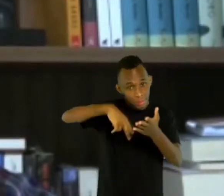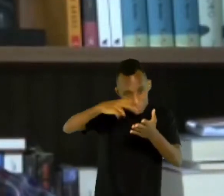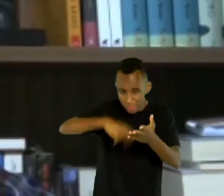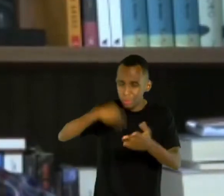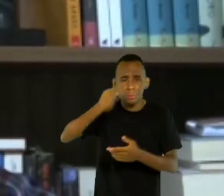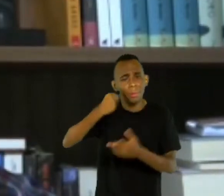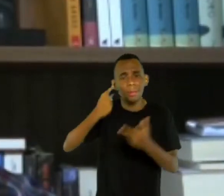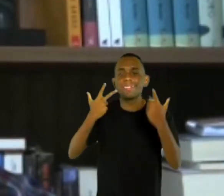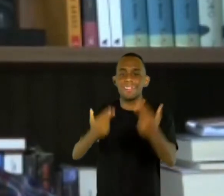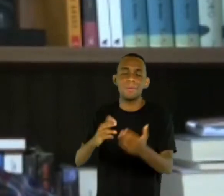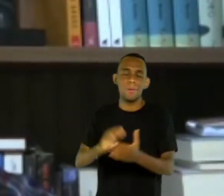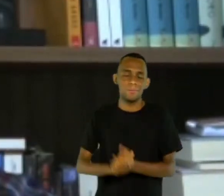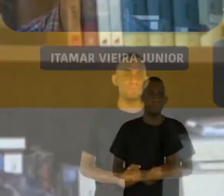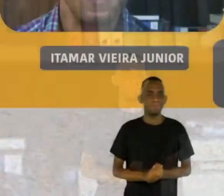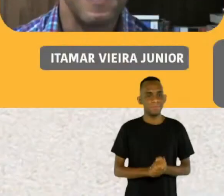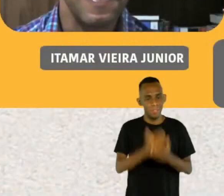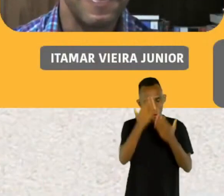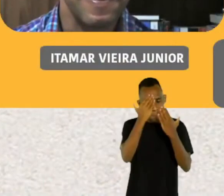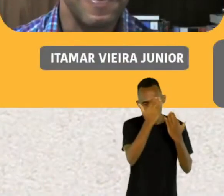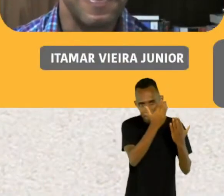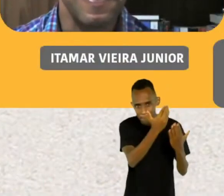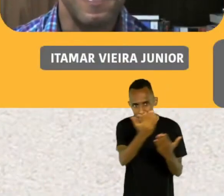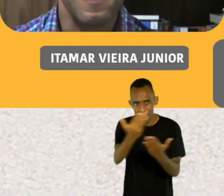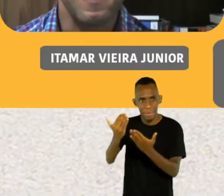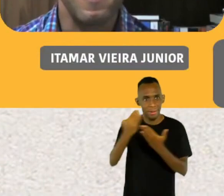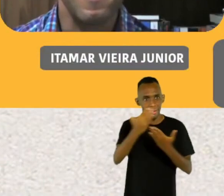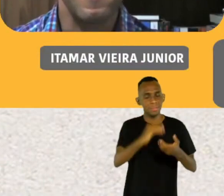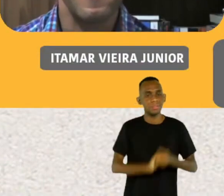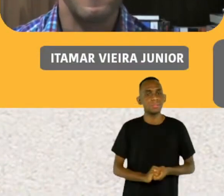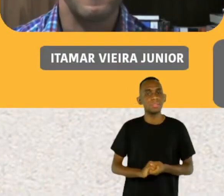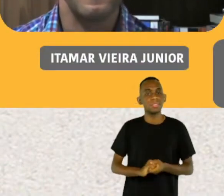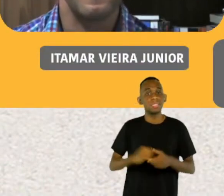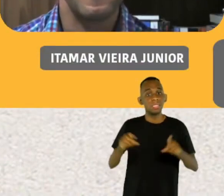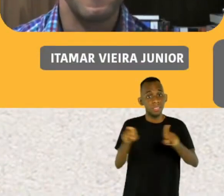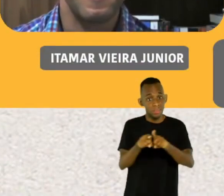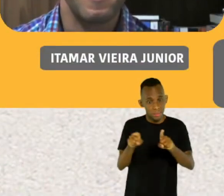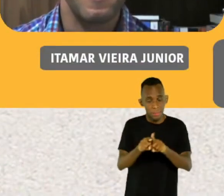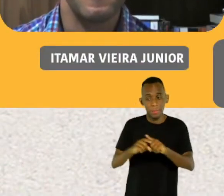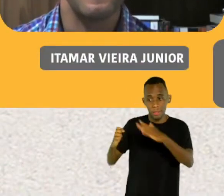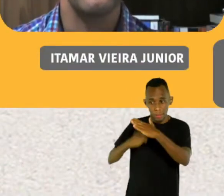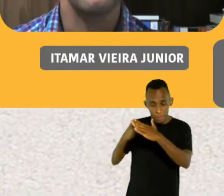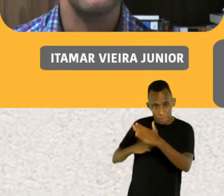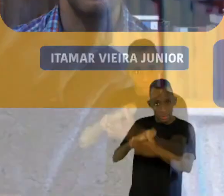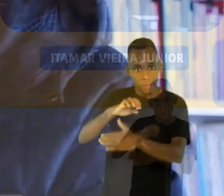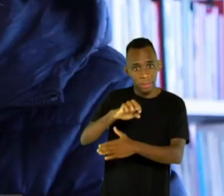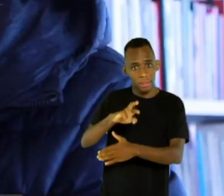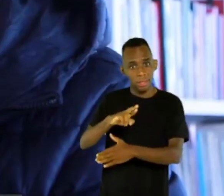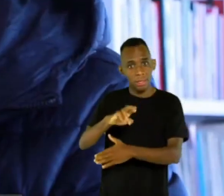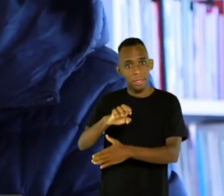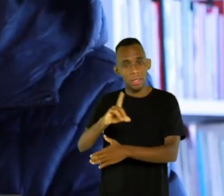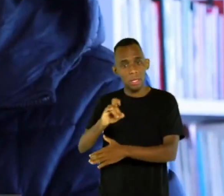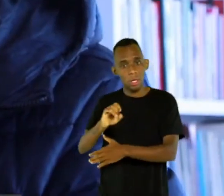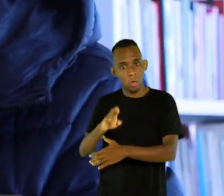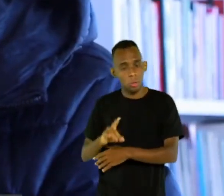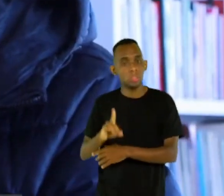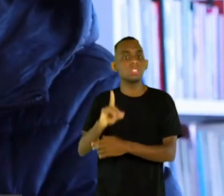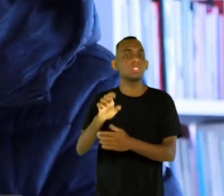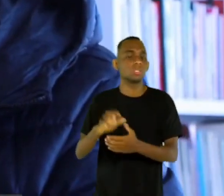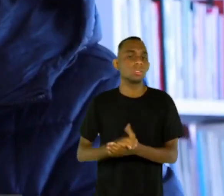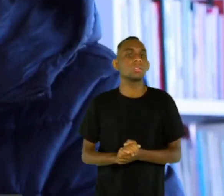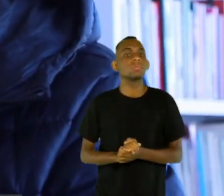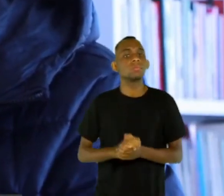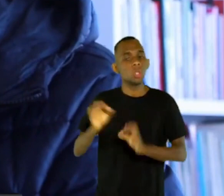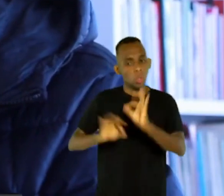também. Muito obrigado. Em Obrigado. especial, agradeço também à editora Record, ao Rodrigo Lacerda, editor do